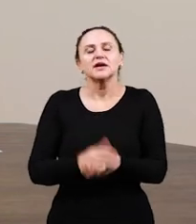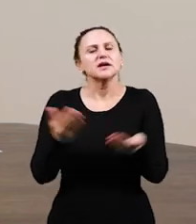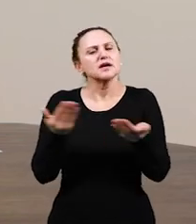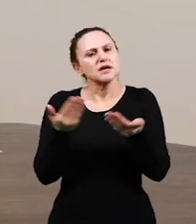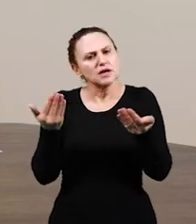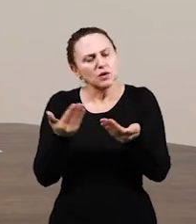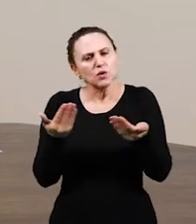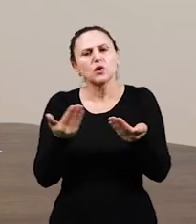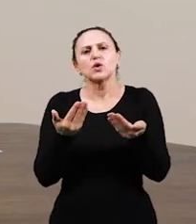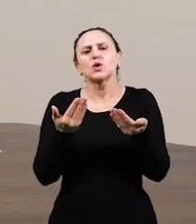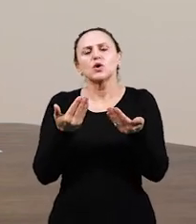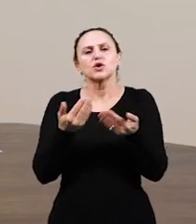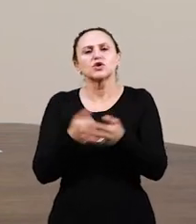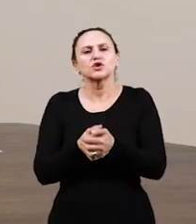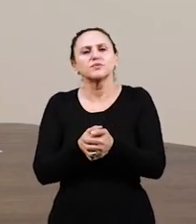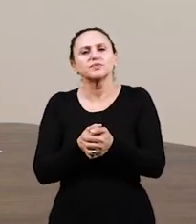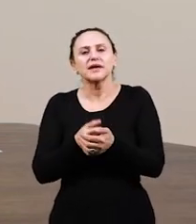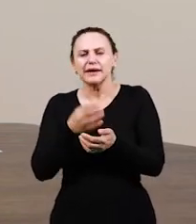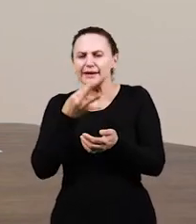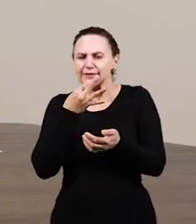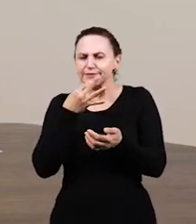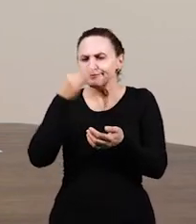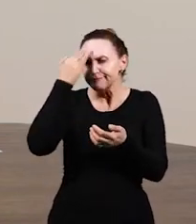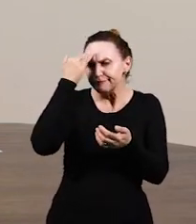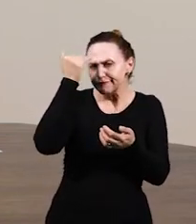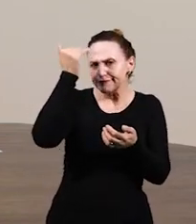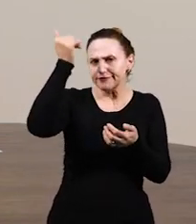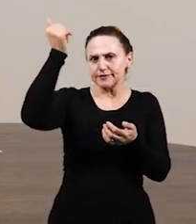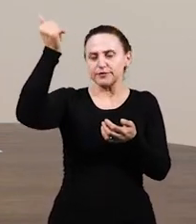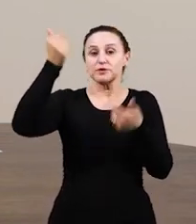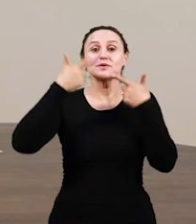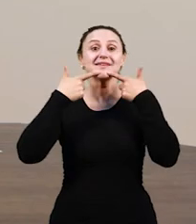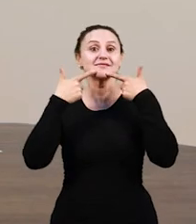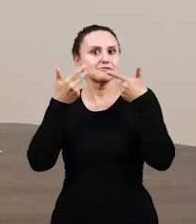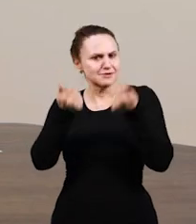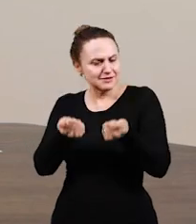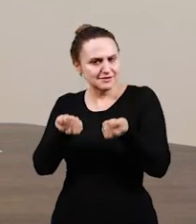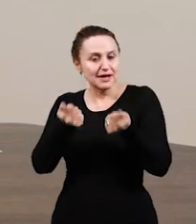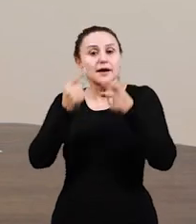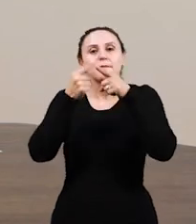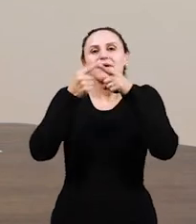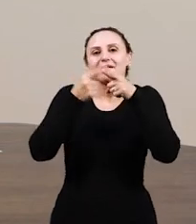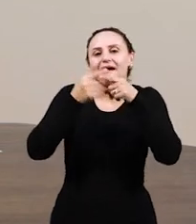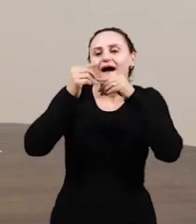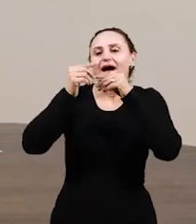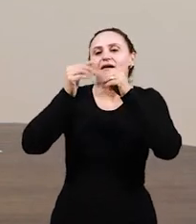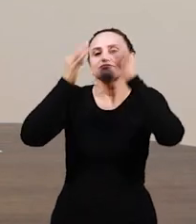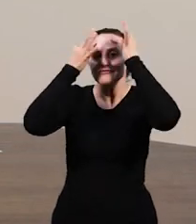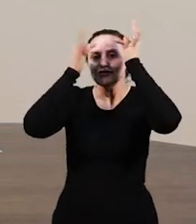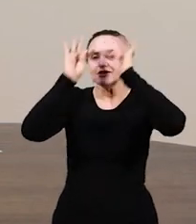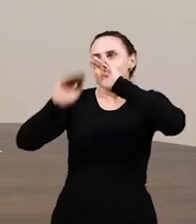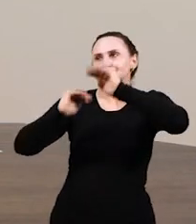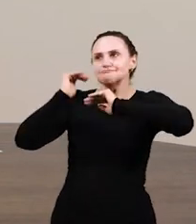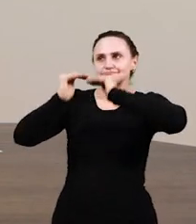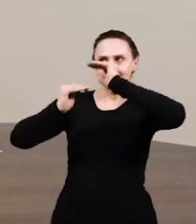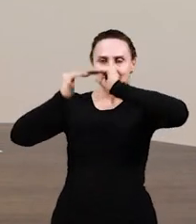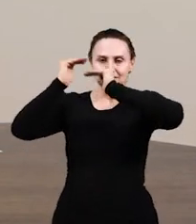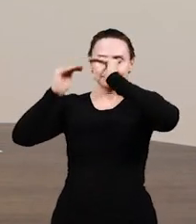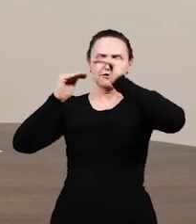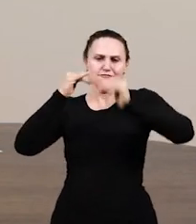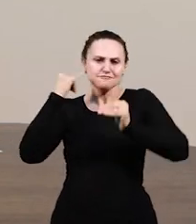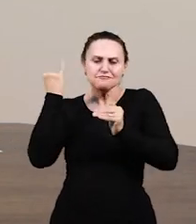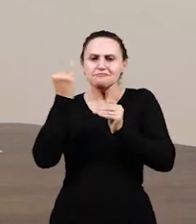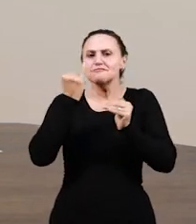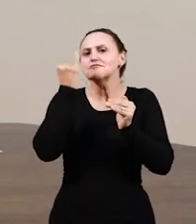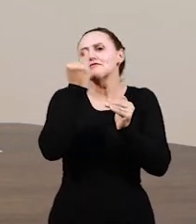político do que linguiça mas era a teoria filha desenvolvem na década de 50 é